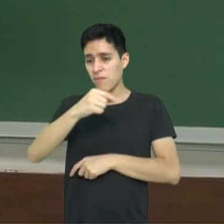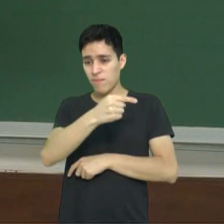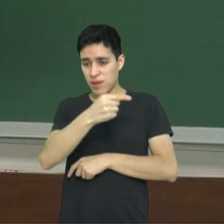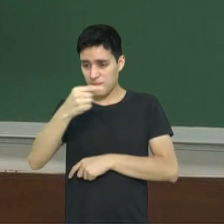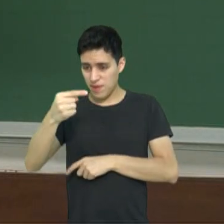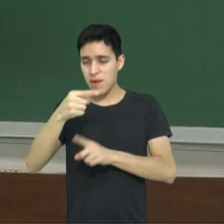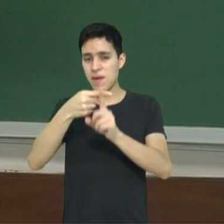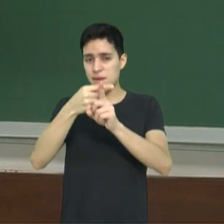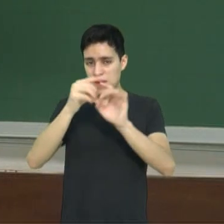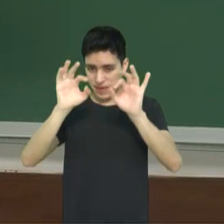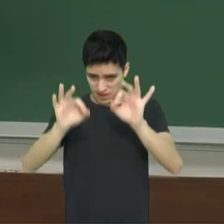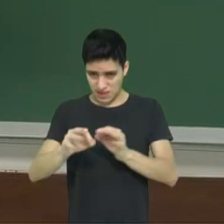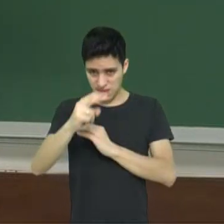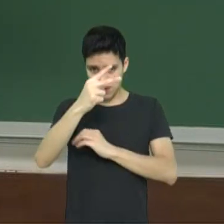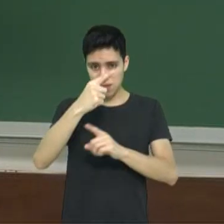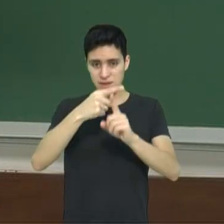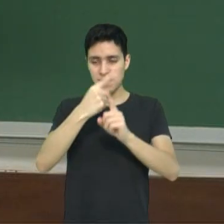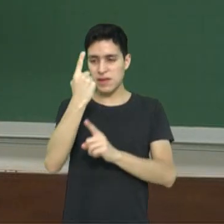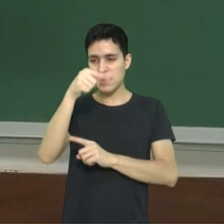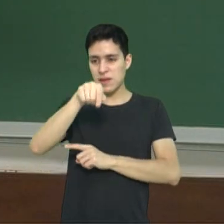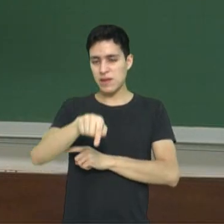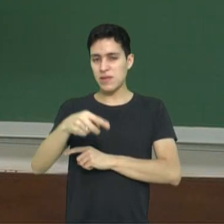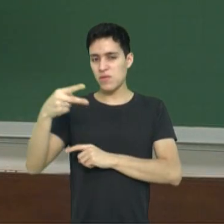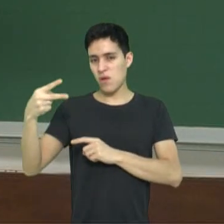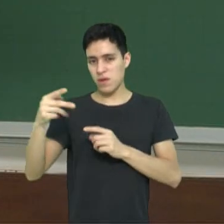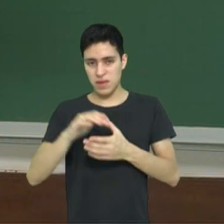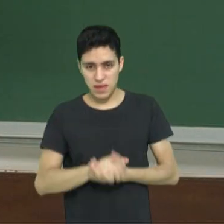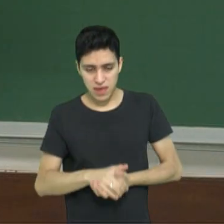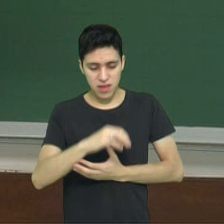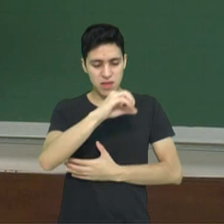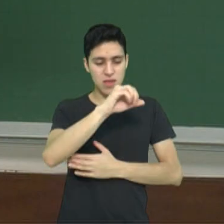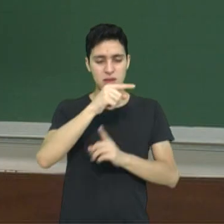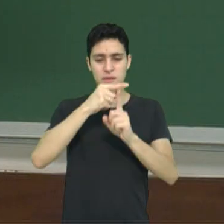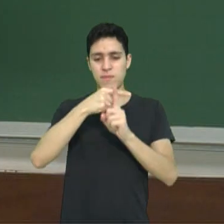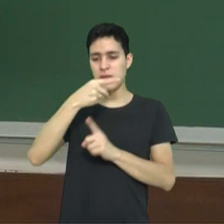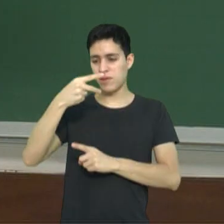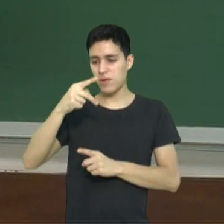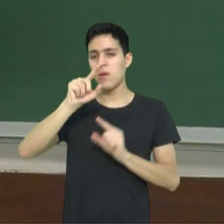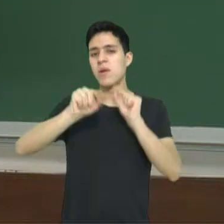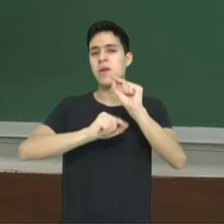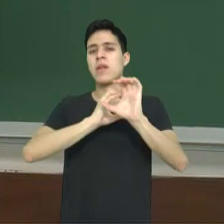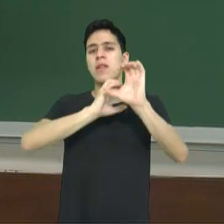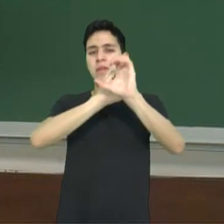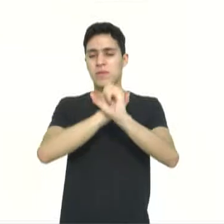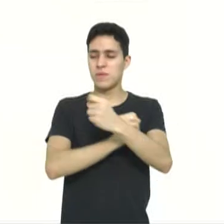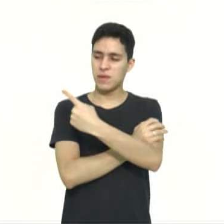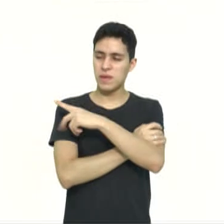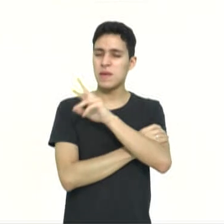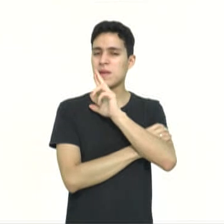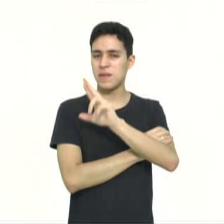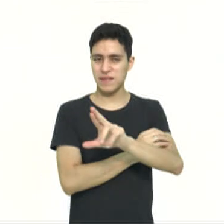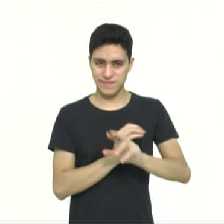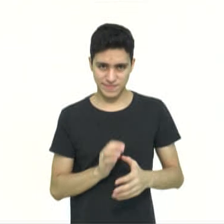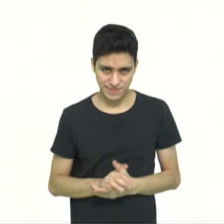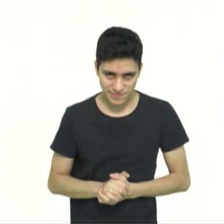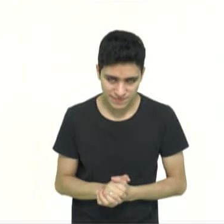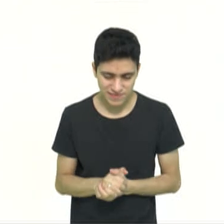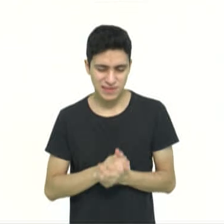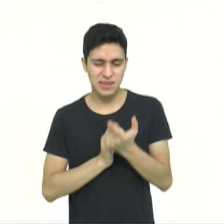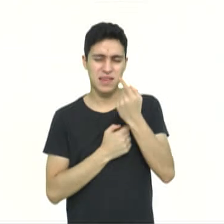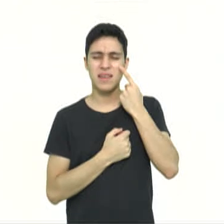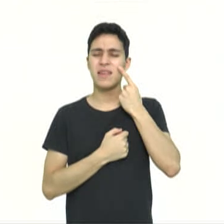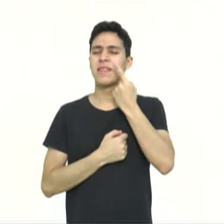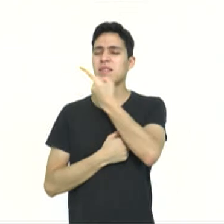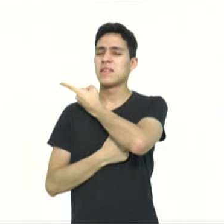menos, mais, 2 vezes 1, 2. 9 mais 2 dá o que ele disse que ia dar. E repare que